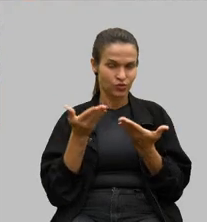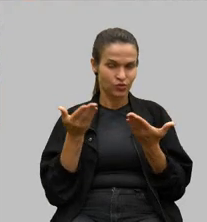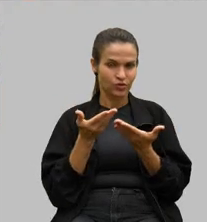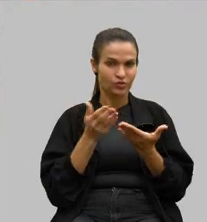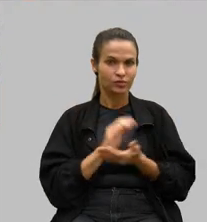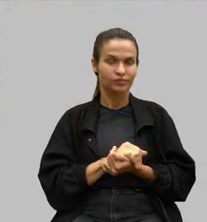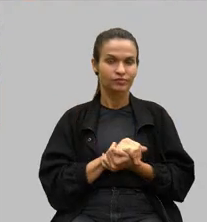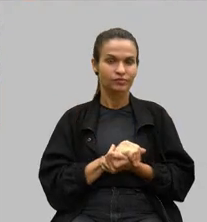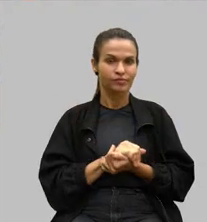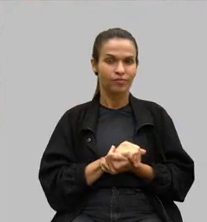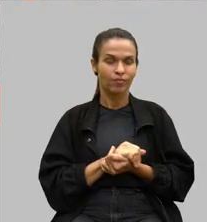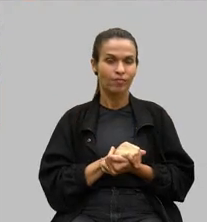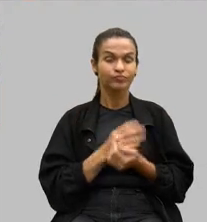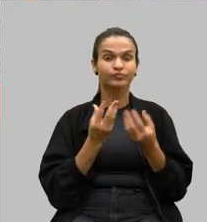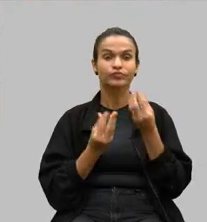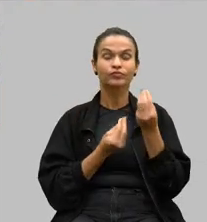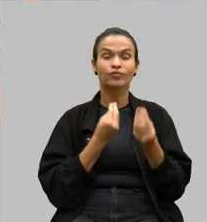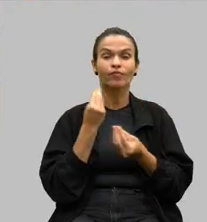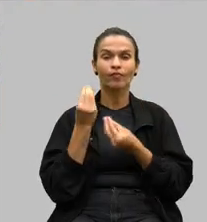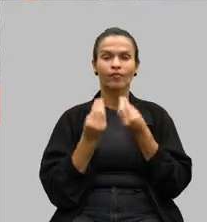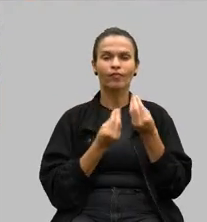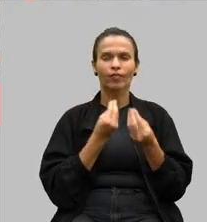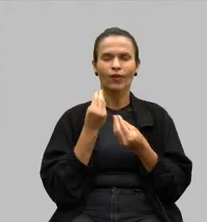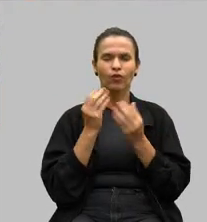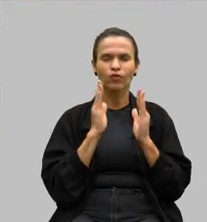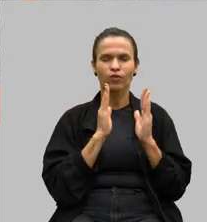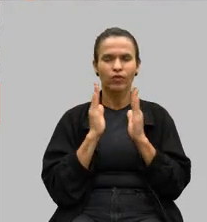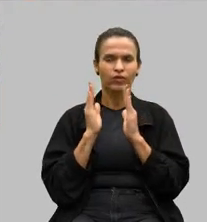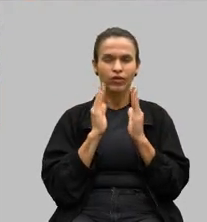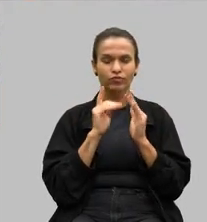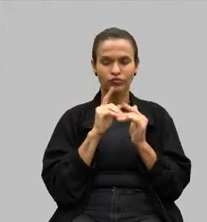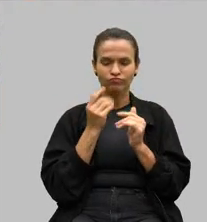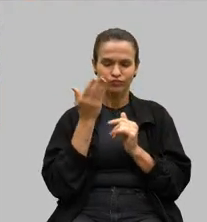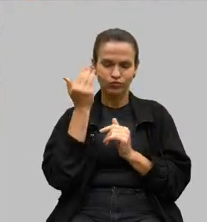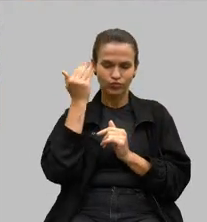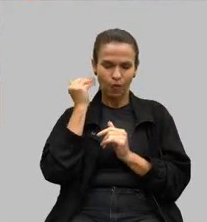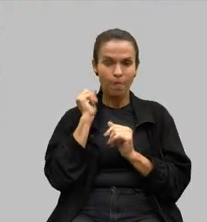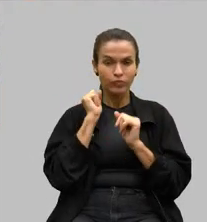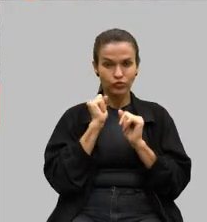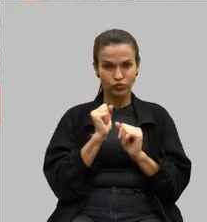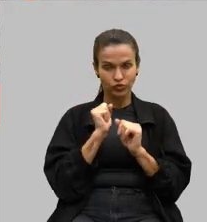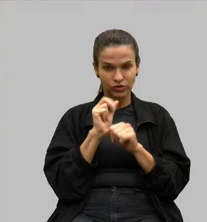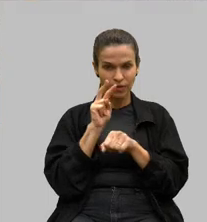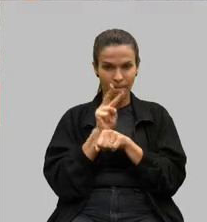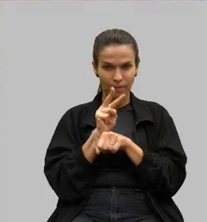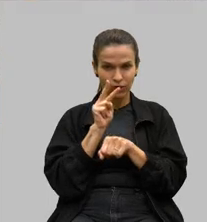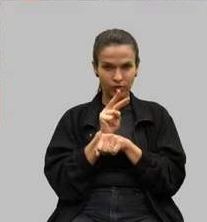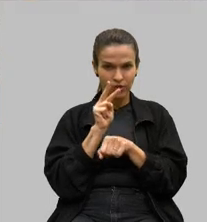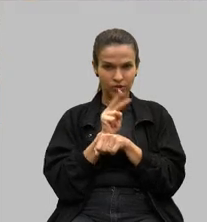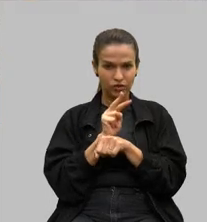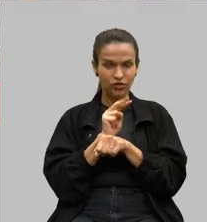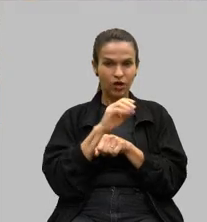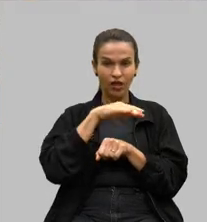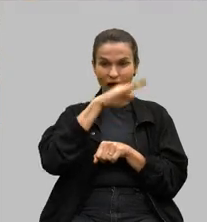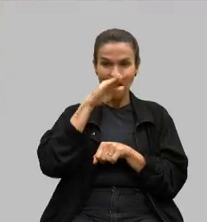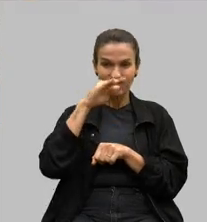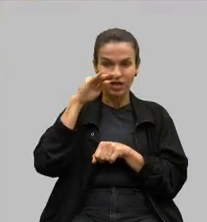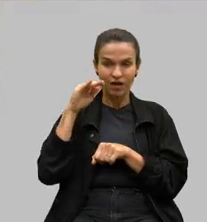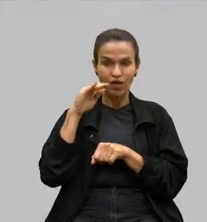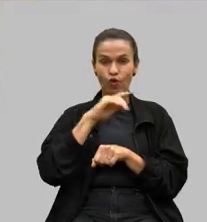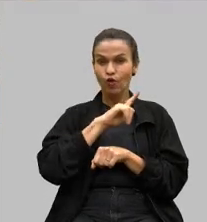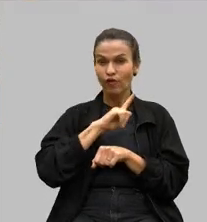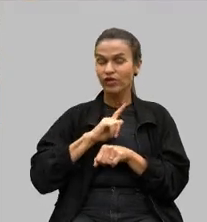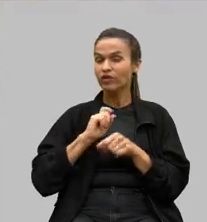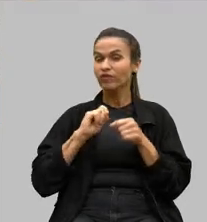eh como é que no tempo que nós poderíamos ter protegido a Serra do Curral o que o governo